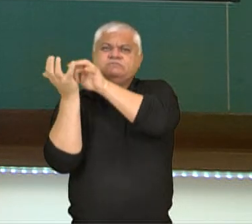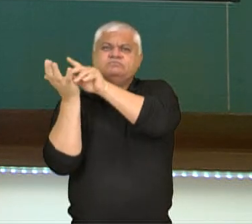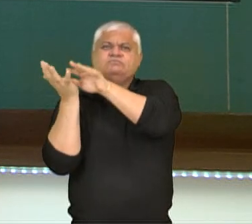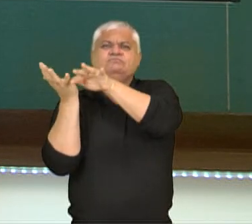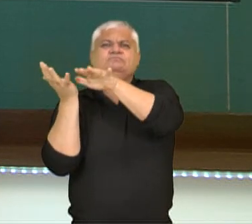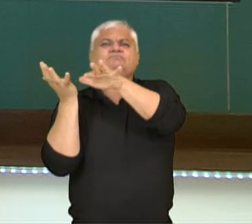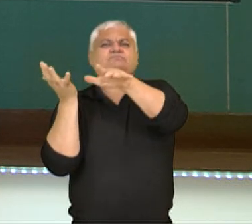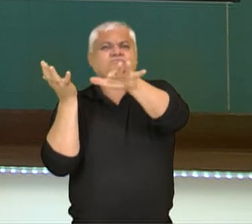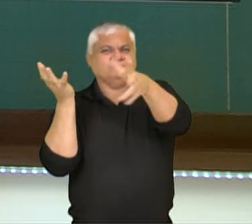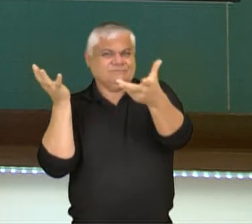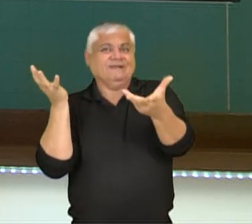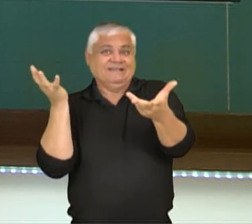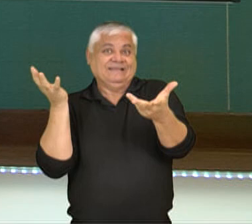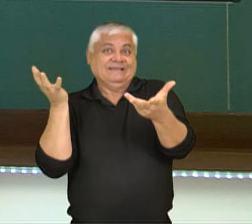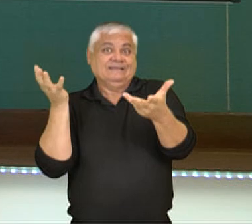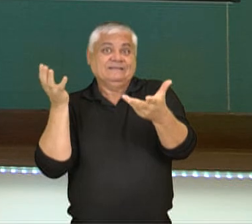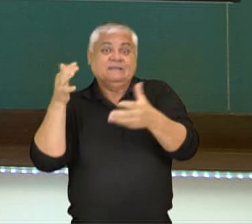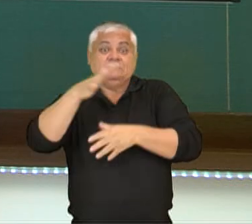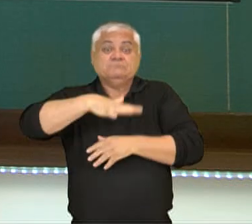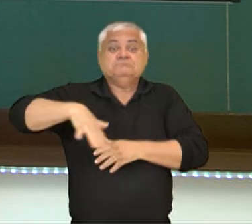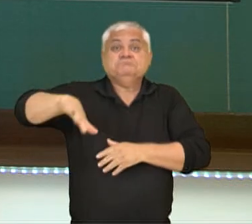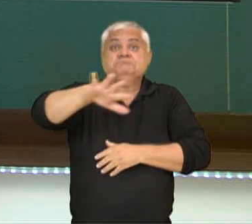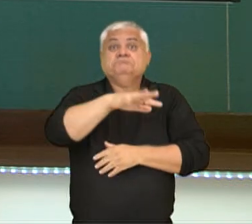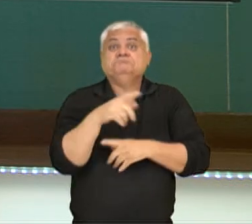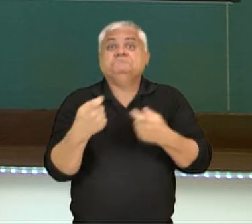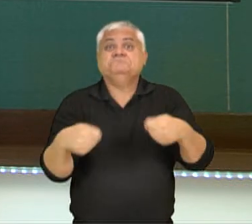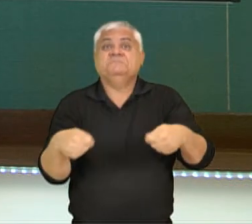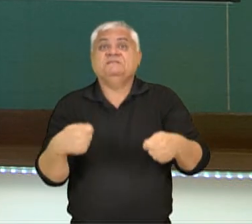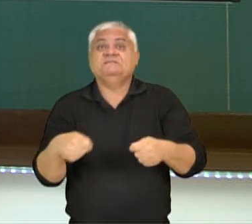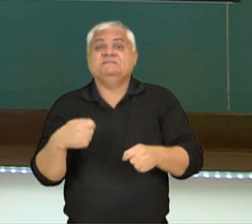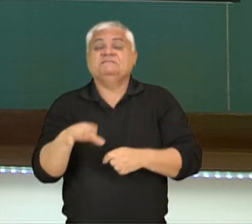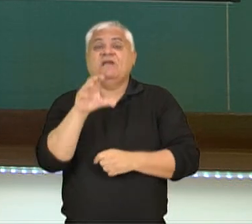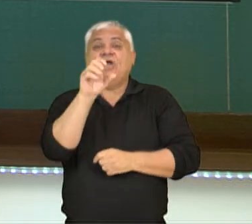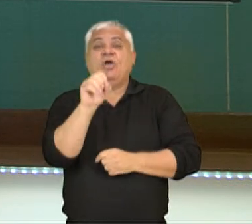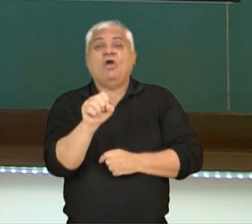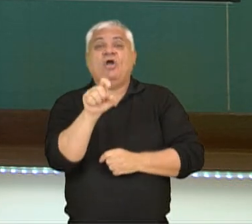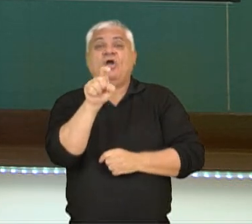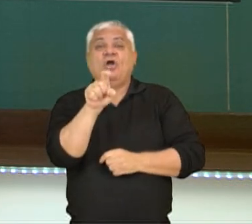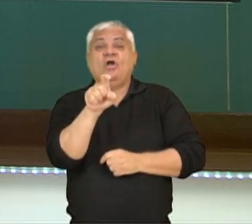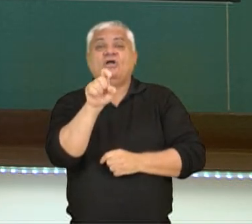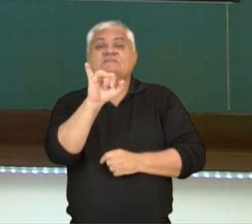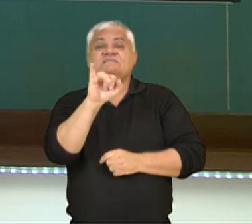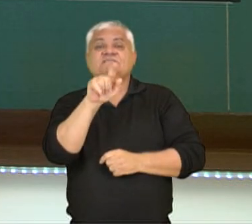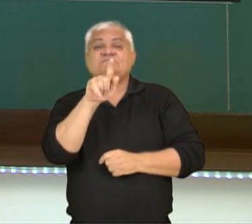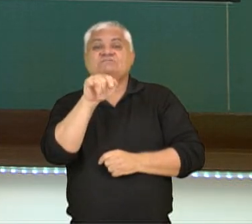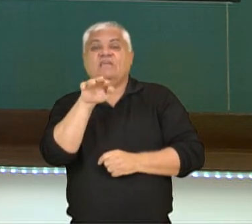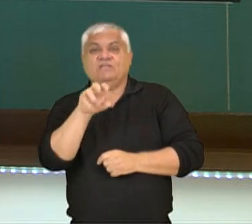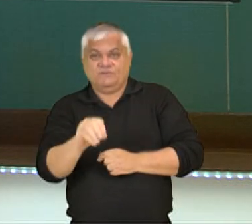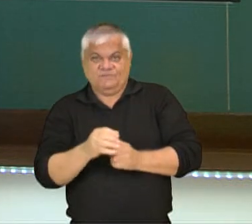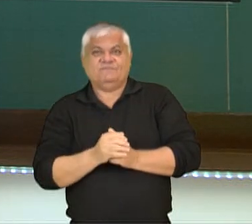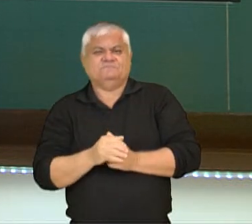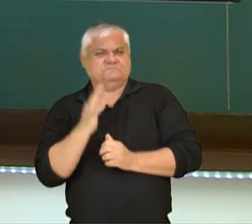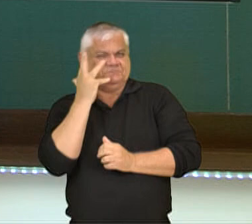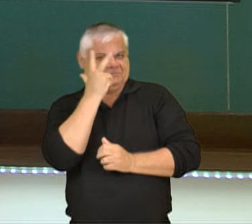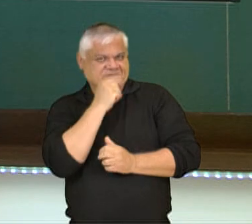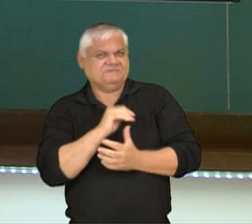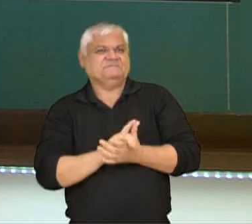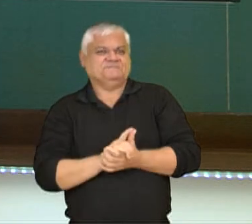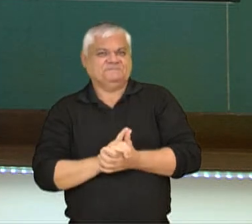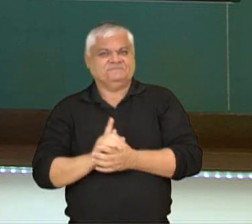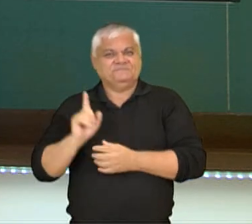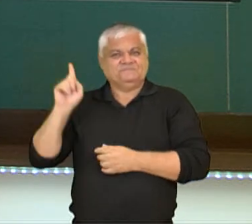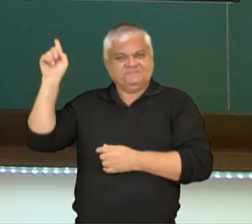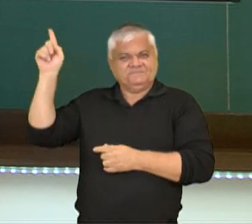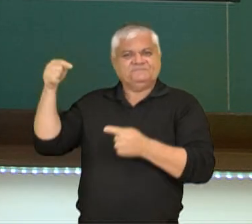que dela dependem e também para liberar o gás oxigênio, porque sem ele nós não vivemos. Bonito, né? E aqui essa